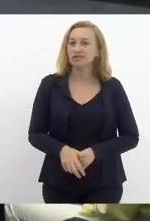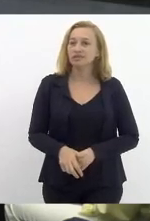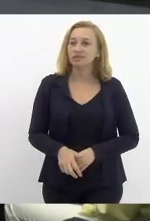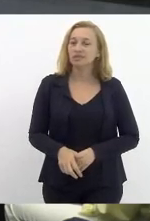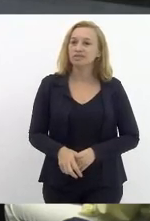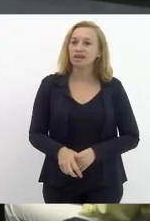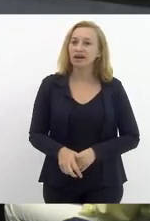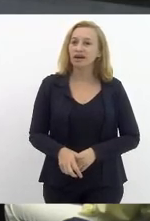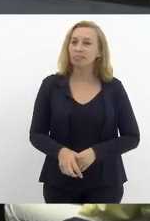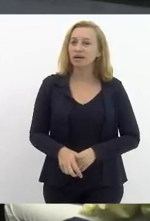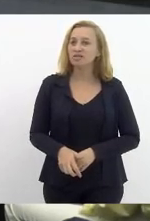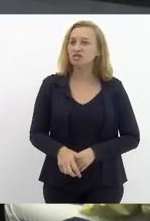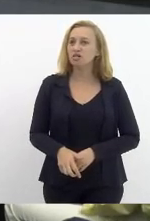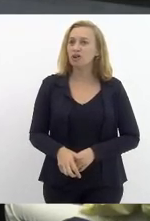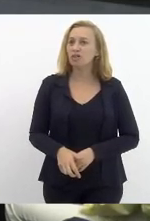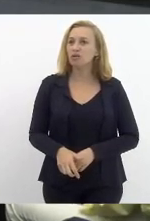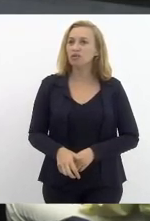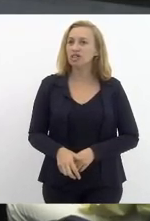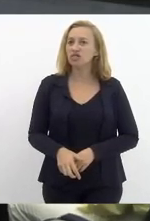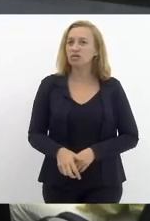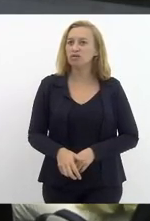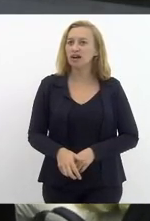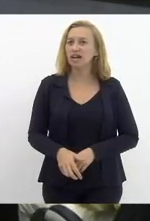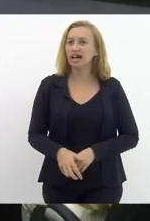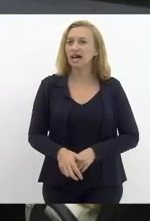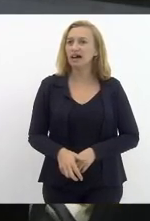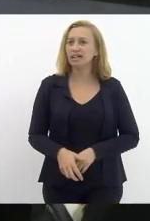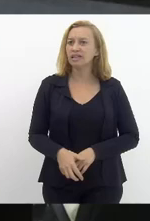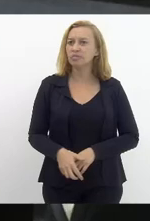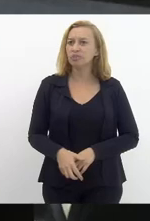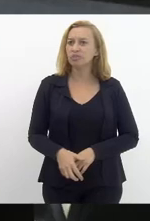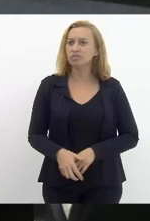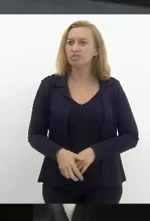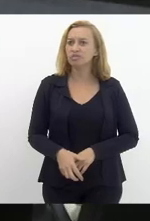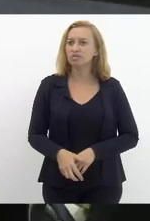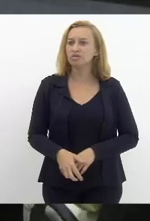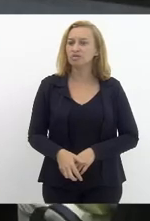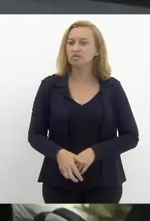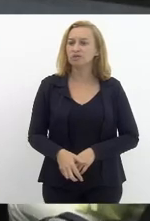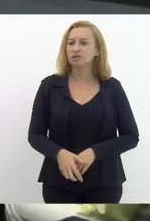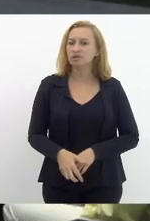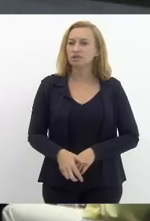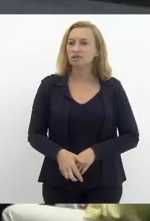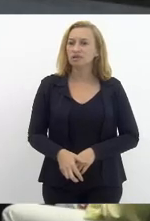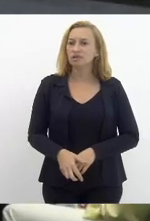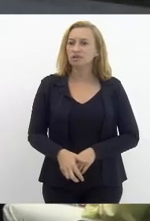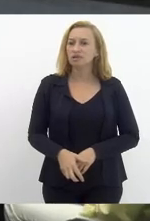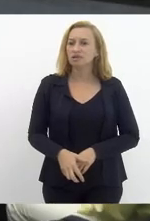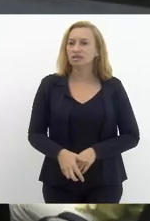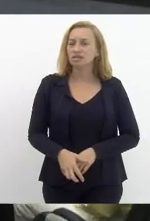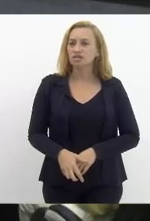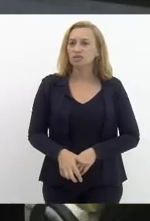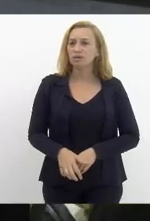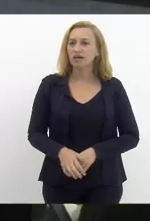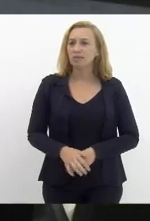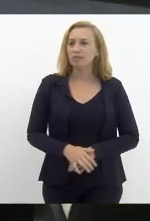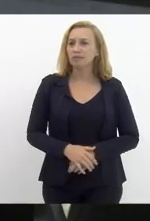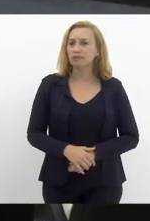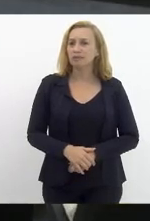hoje? Já? Vai lá, irmão. Fica aqui, irmão. Qual o seu nome, por